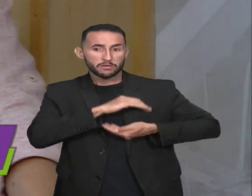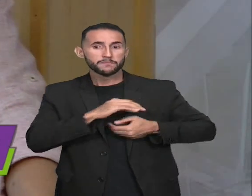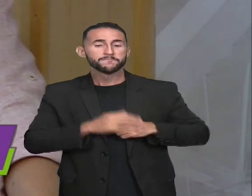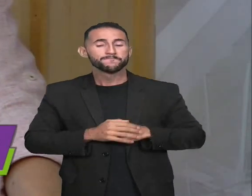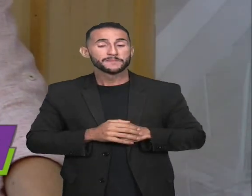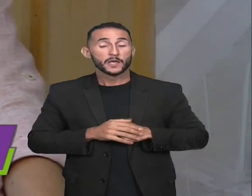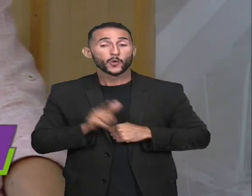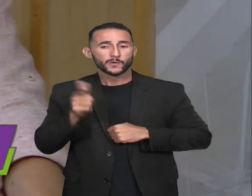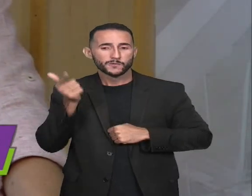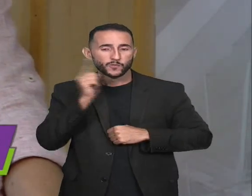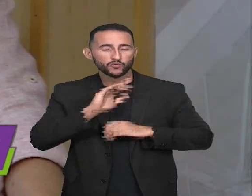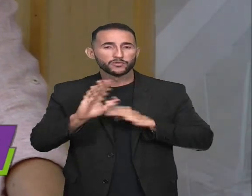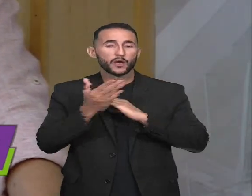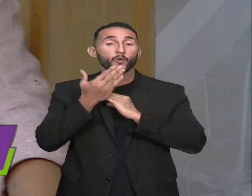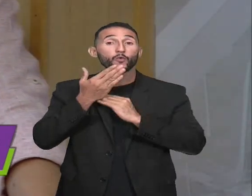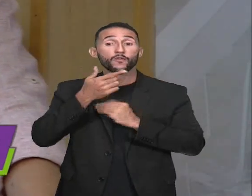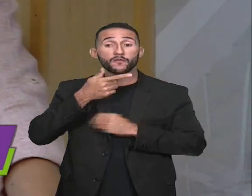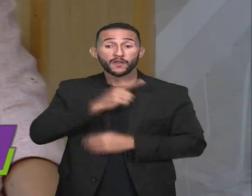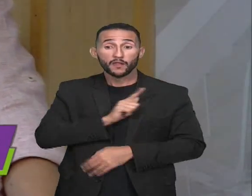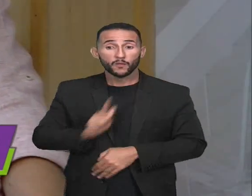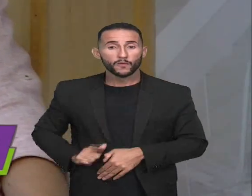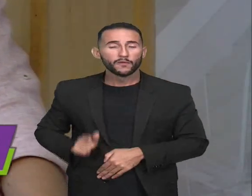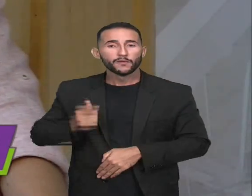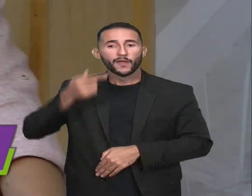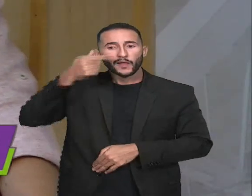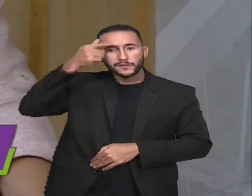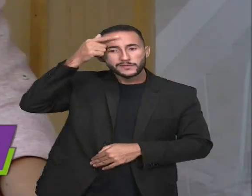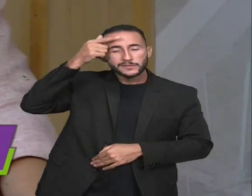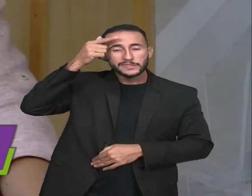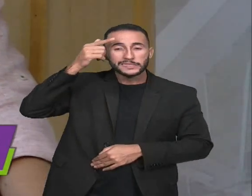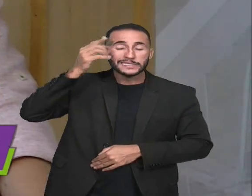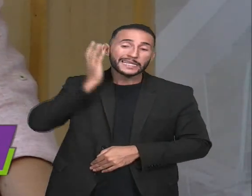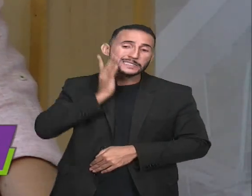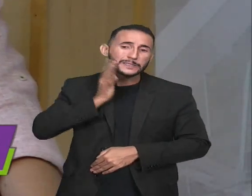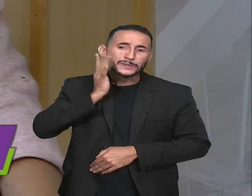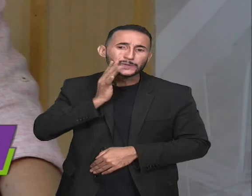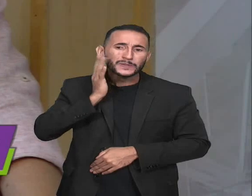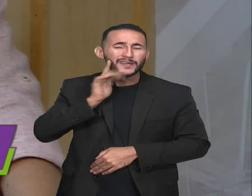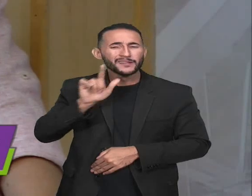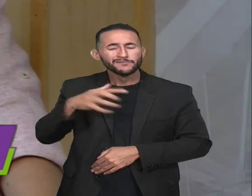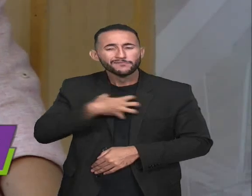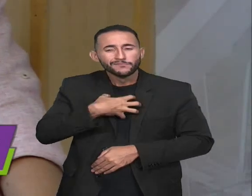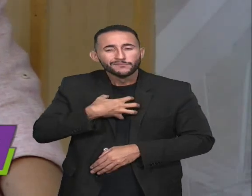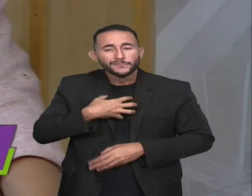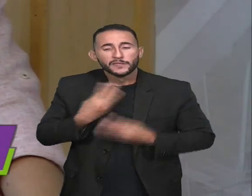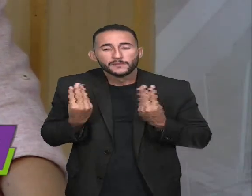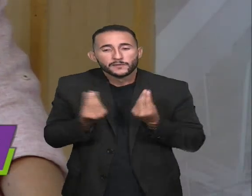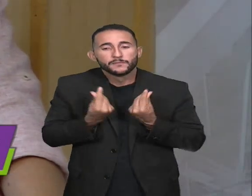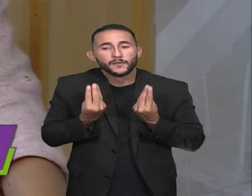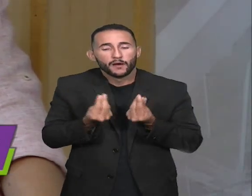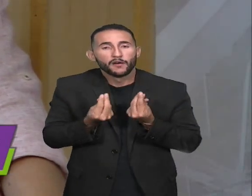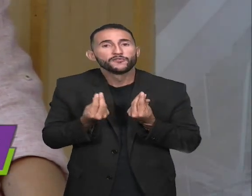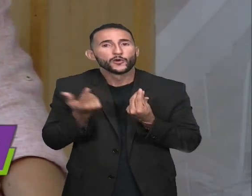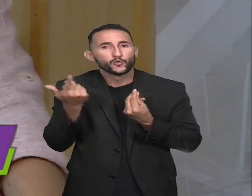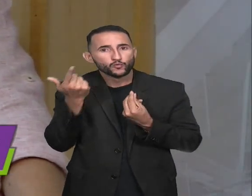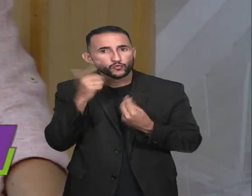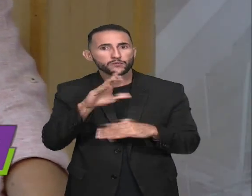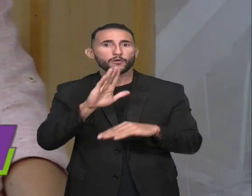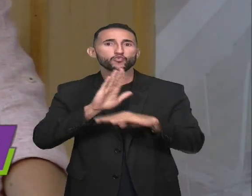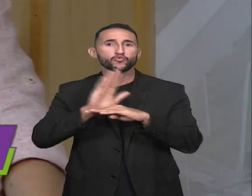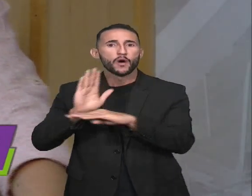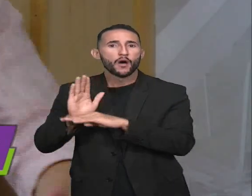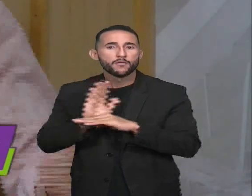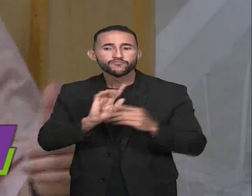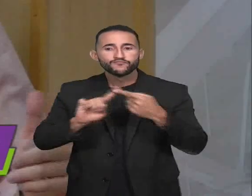então o governador taiso de Freitas tem a sensibilidade vem fazendo o que é possível colocando a casa em ordem e